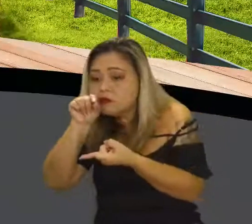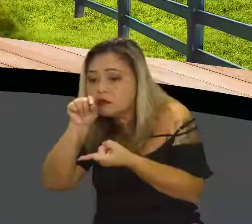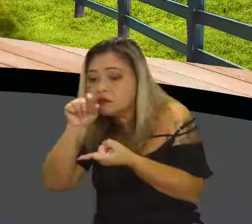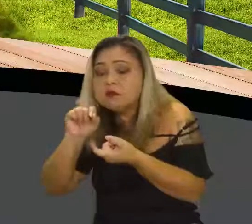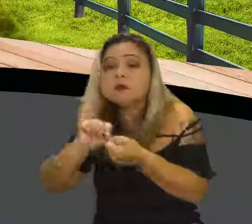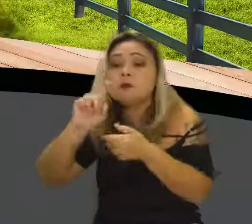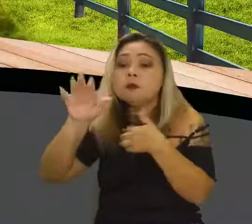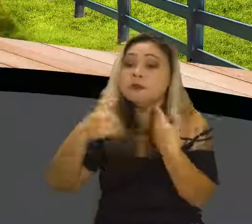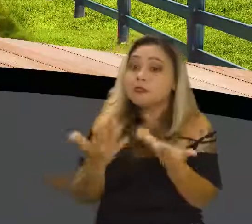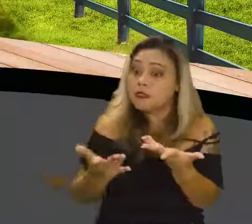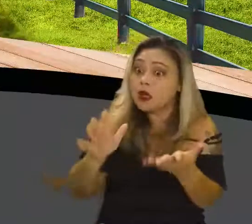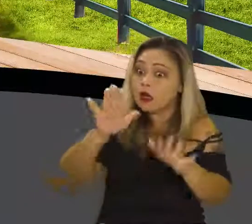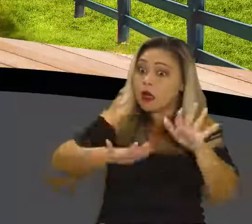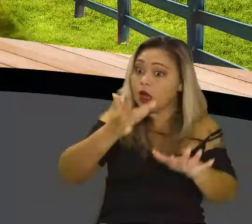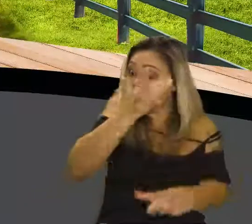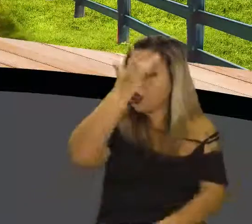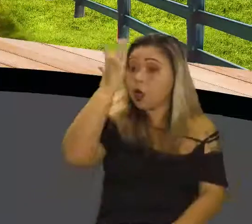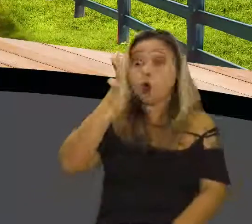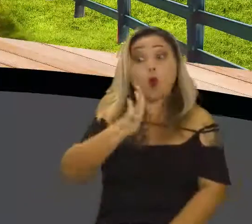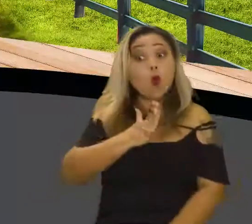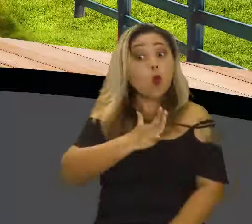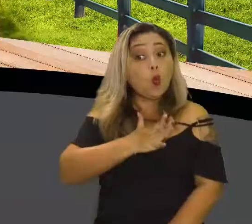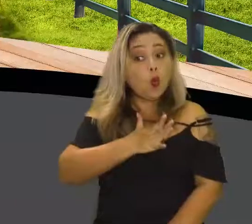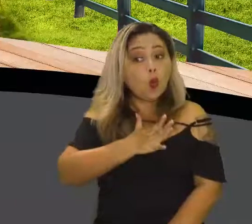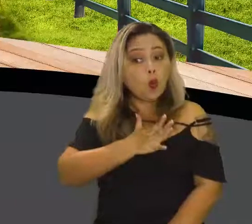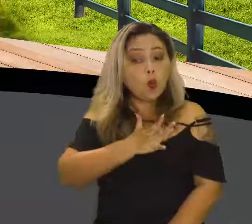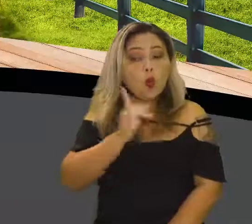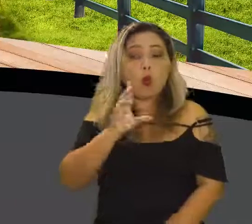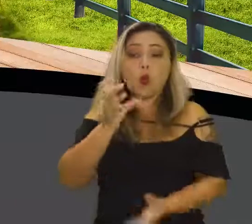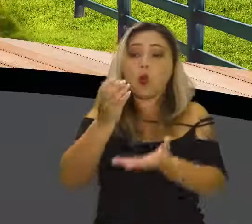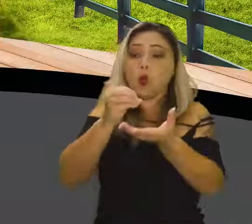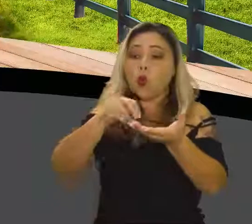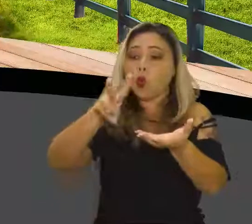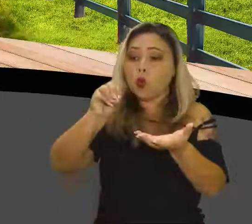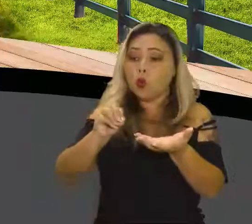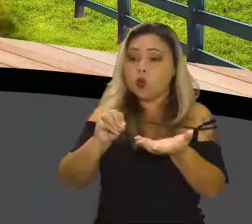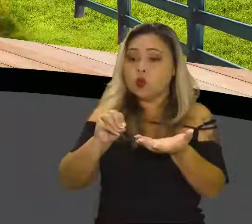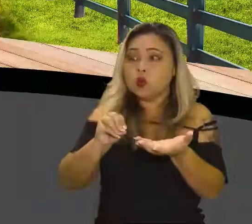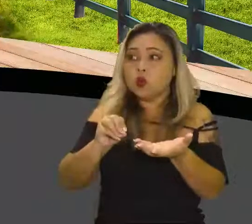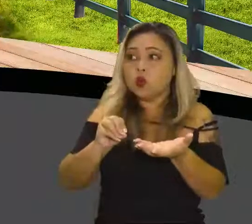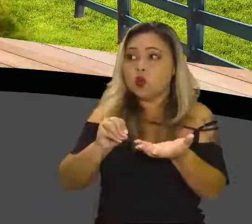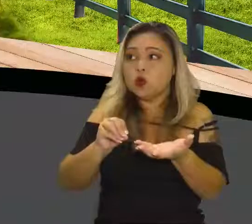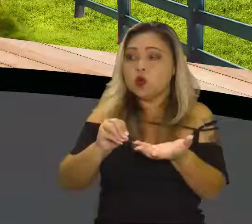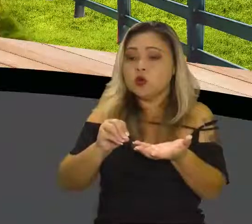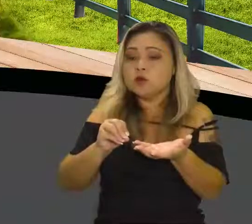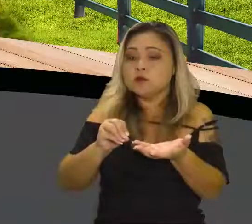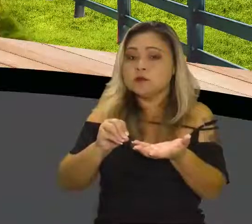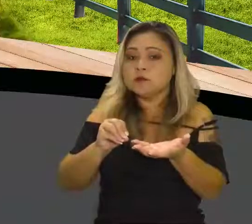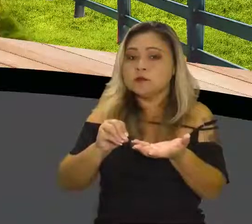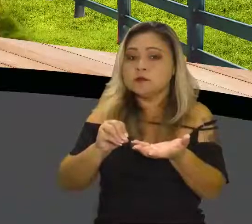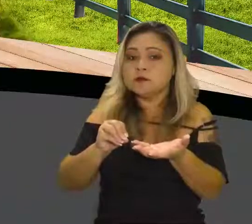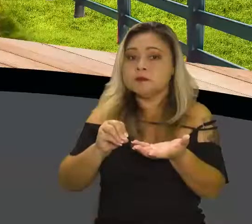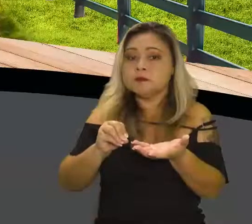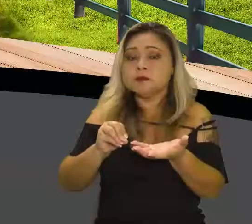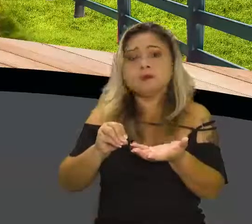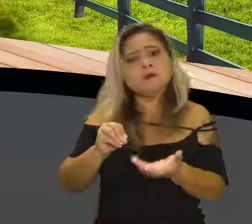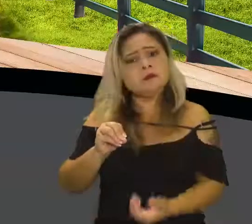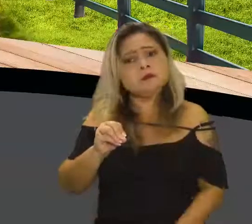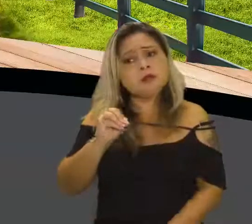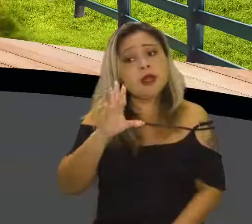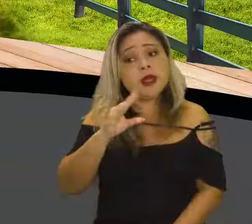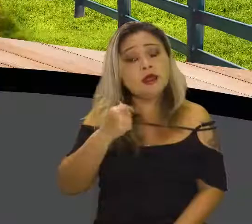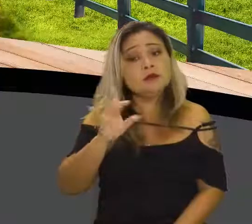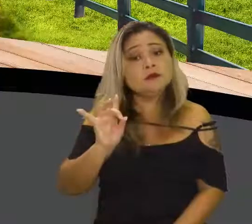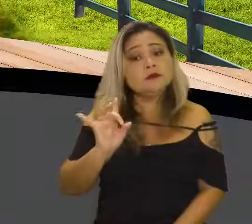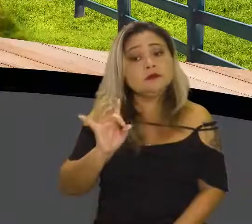Então, tem pessoas que gostam de ovo, porque tem uma como é que fala?